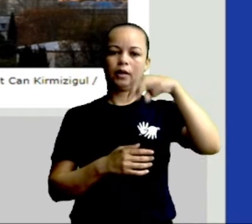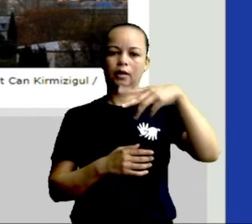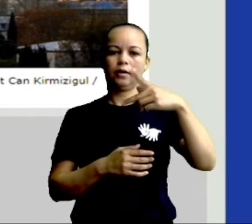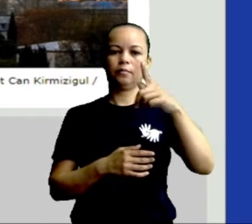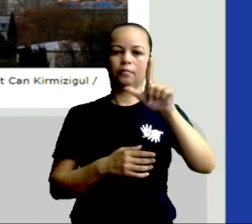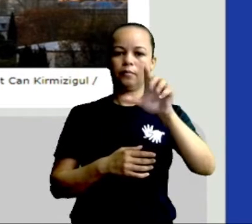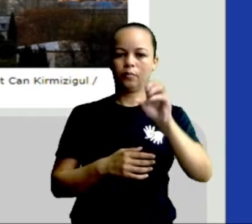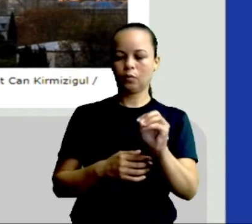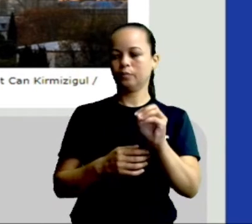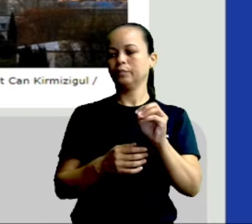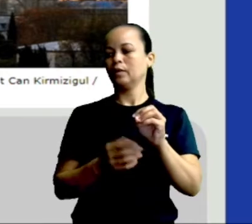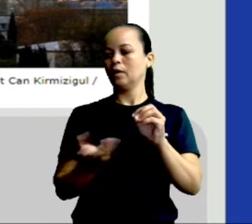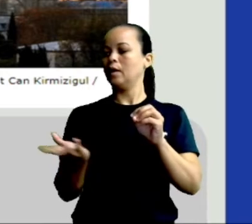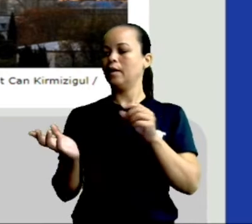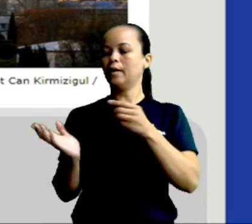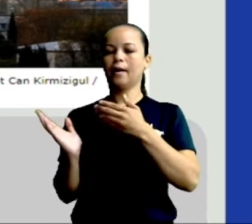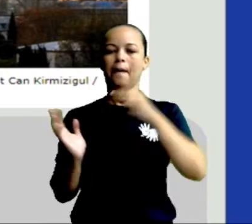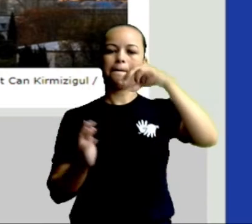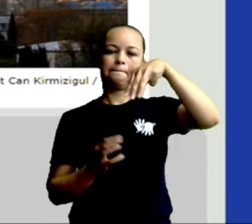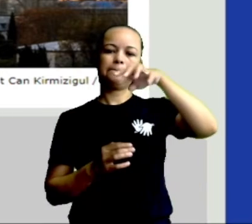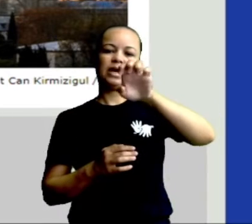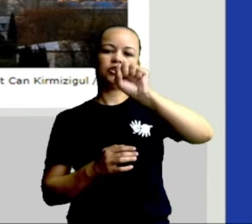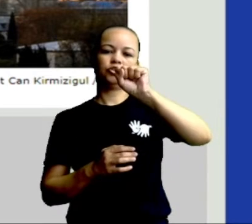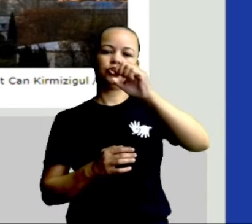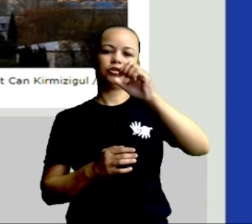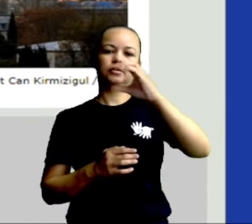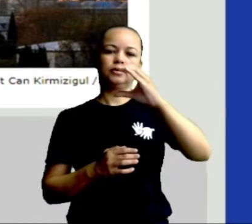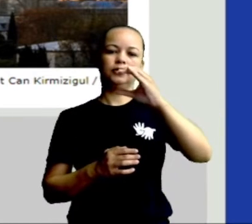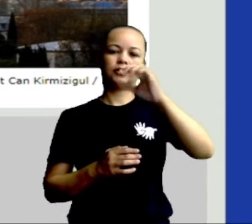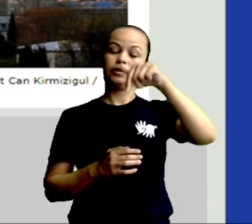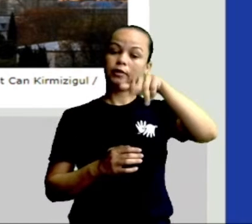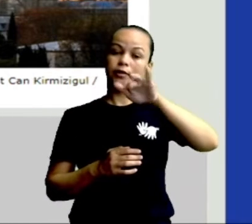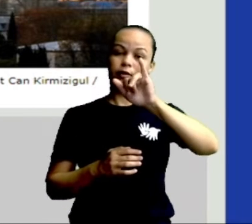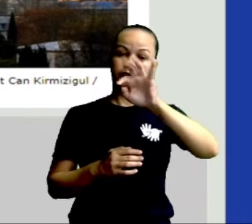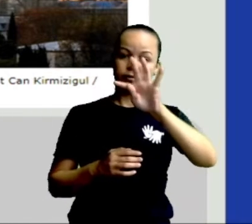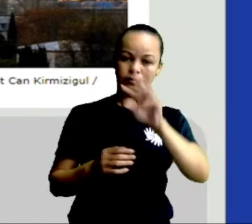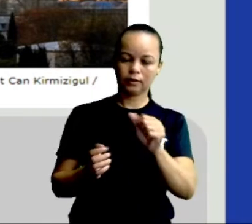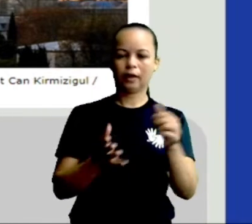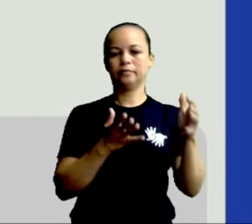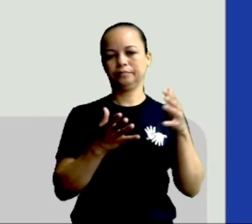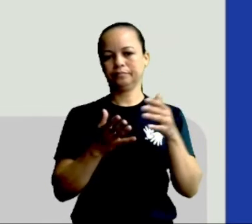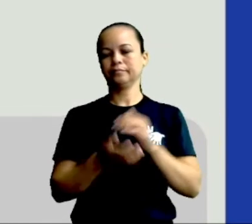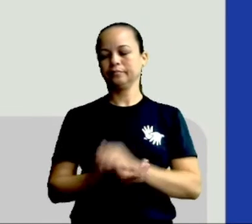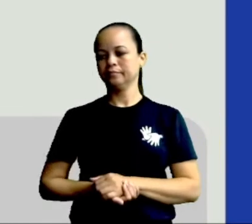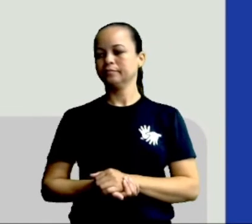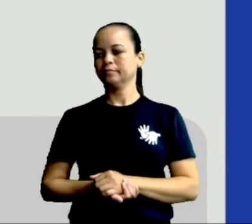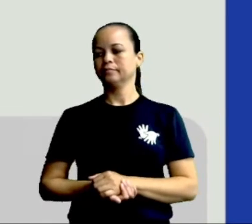de Sultão Ahmed, que fica na Turquia, em Istambul.